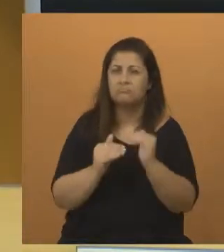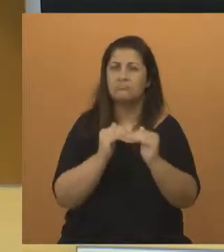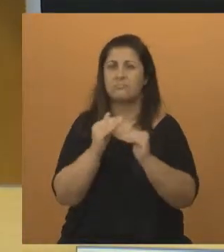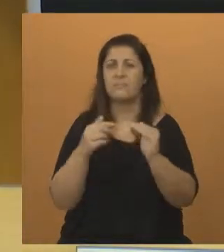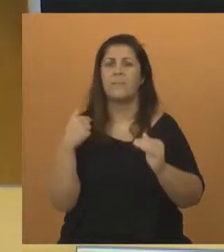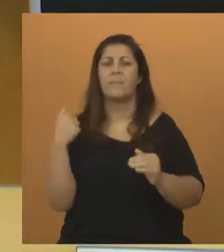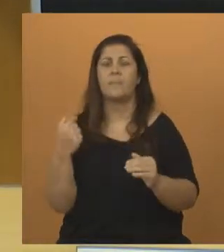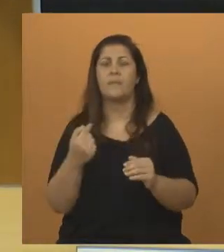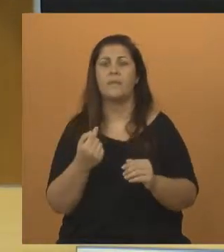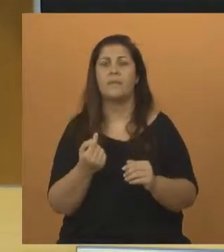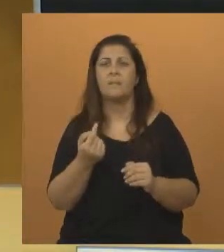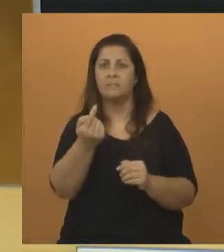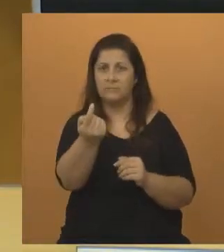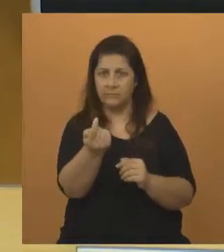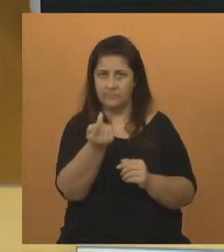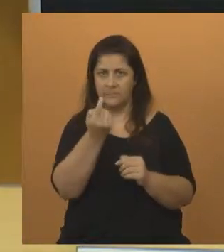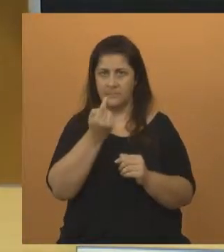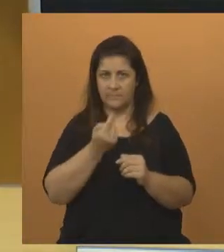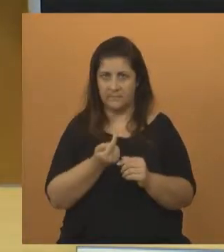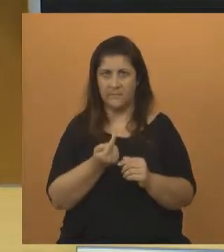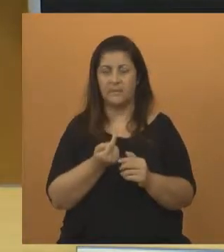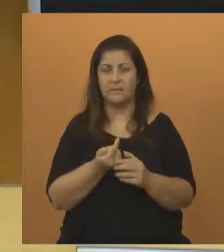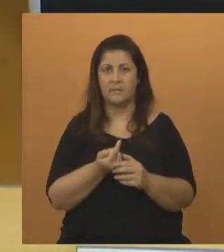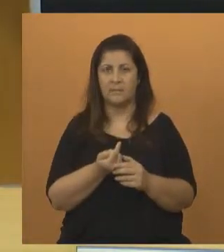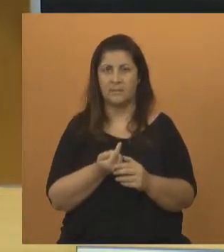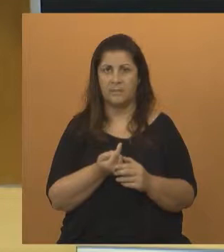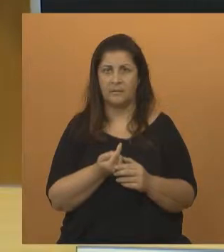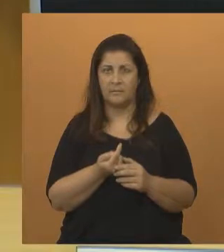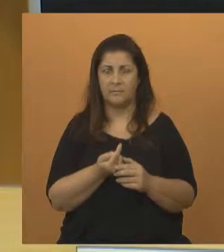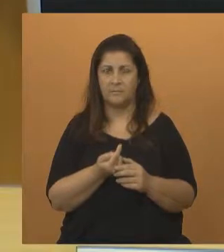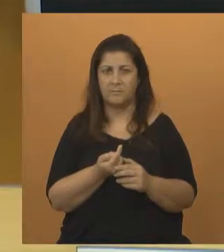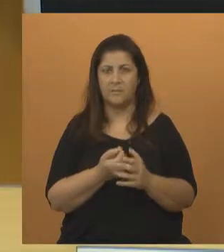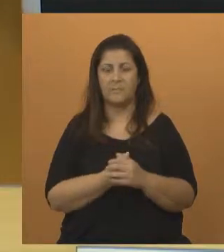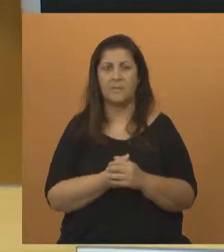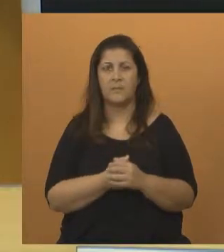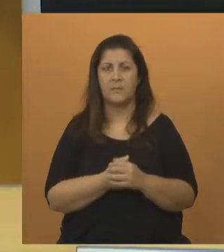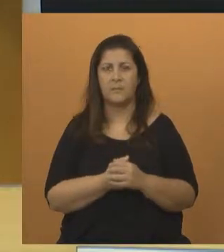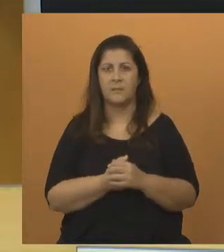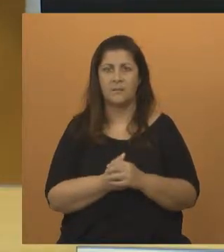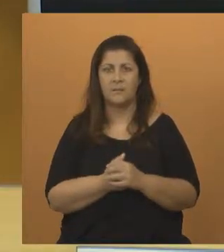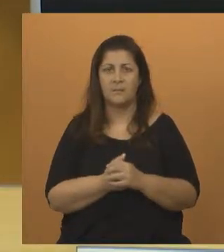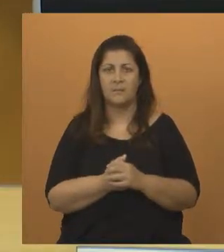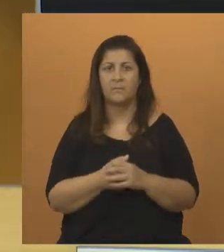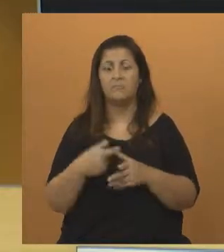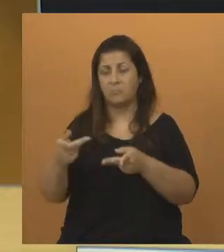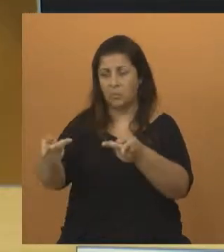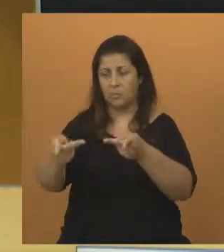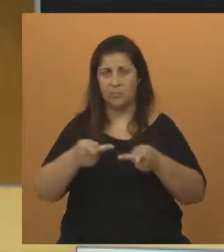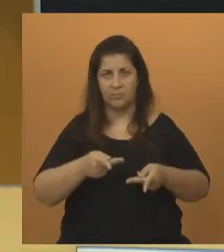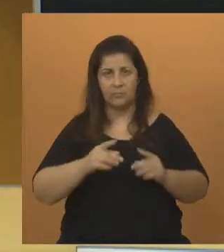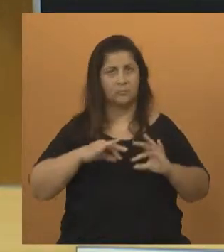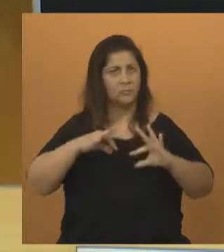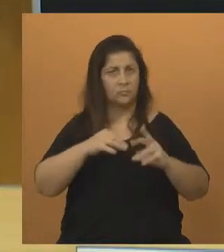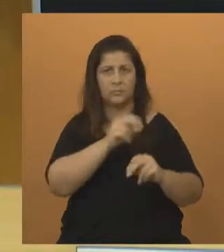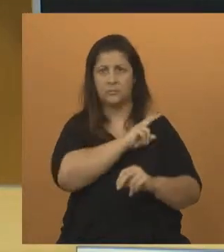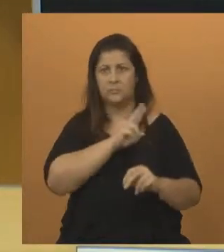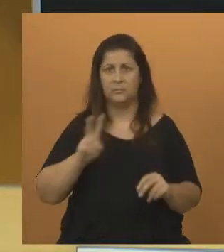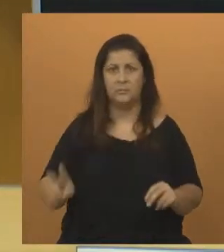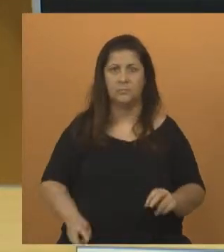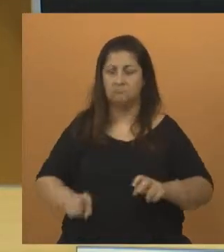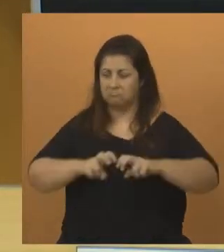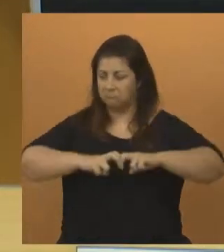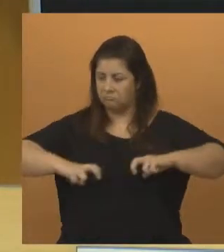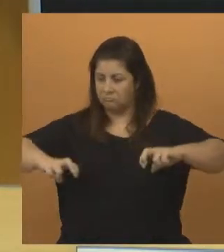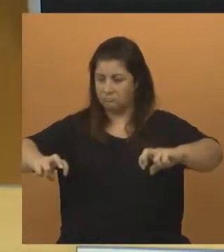pelos presidentes de Câmara, como presidente da Casa, convidei todos os vereadores, todos sentamos à